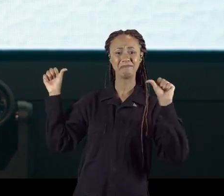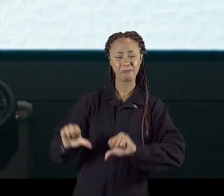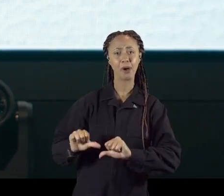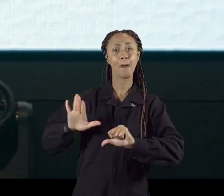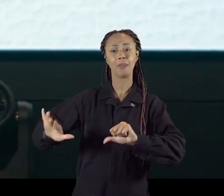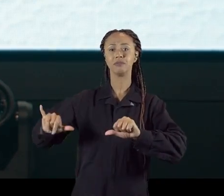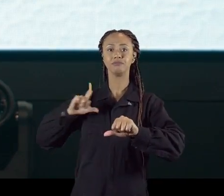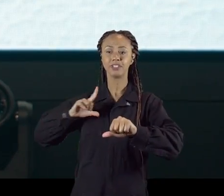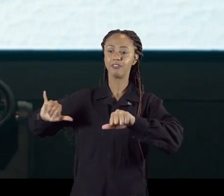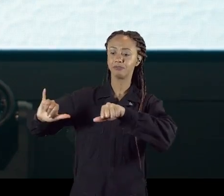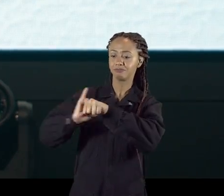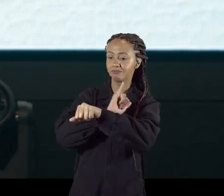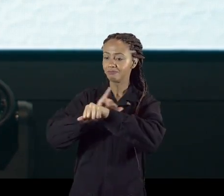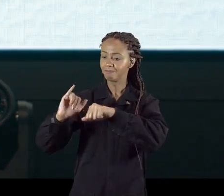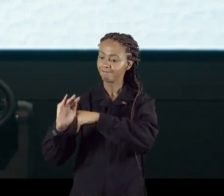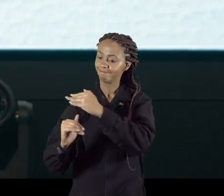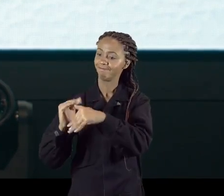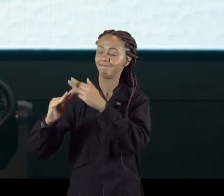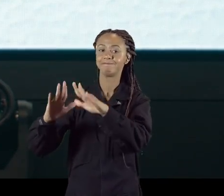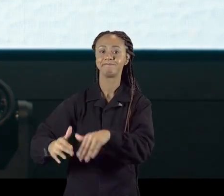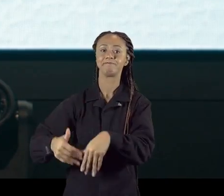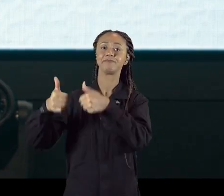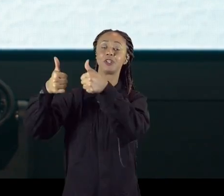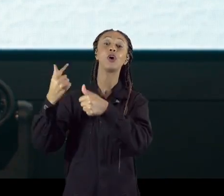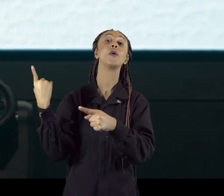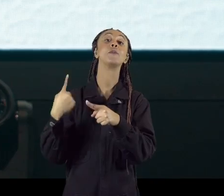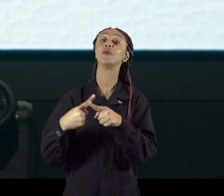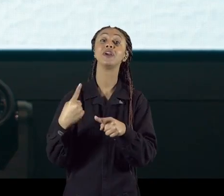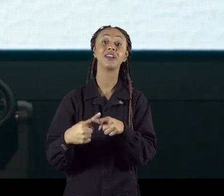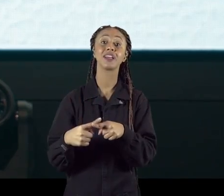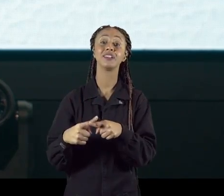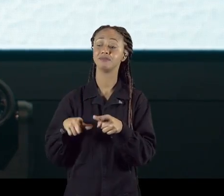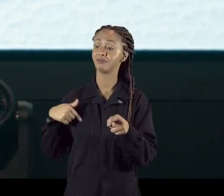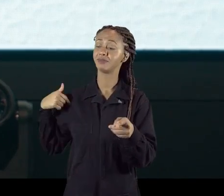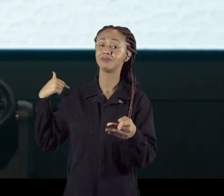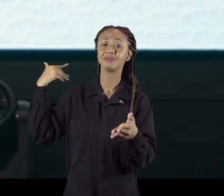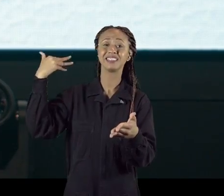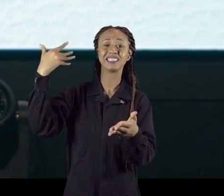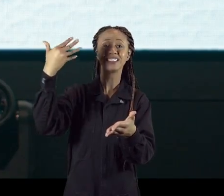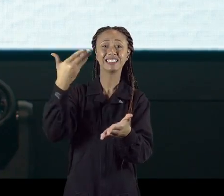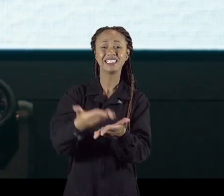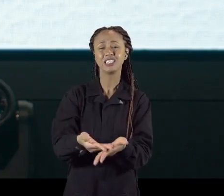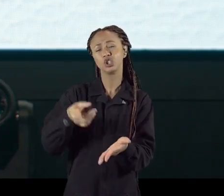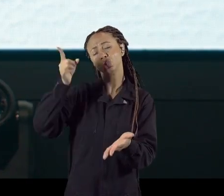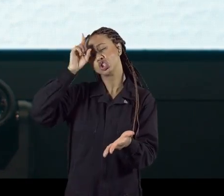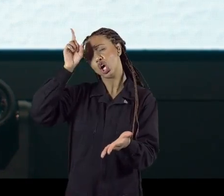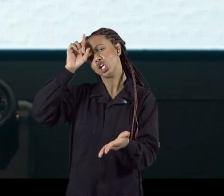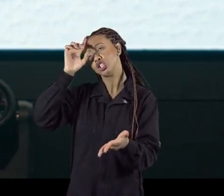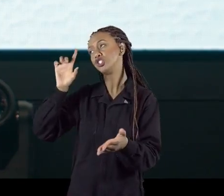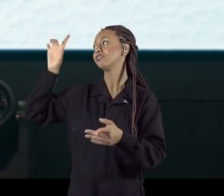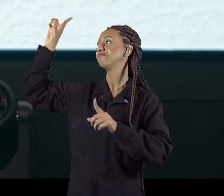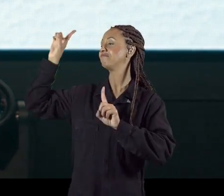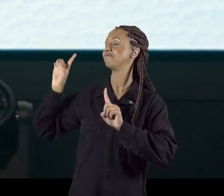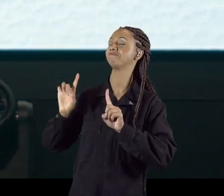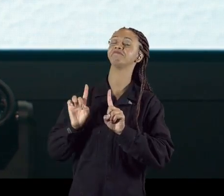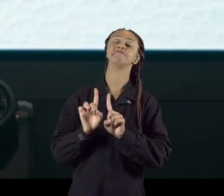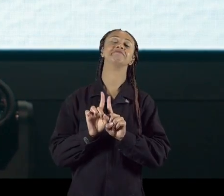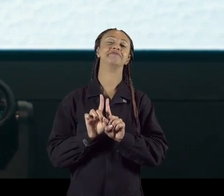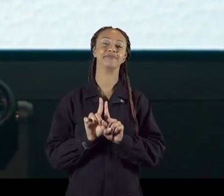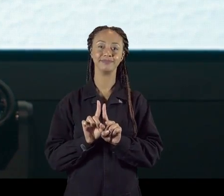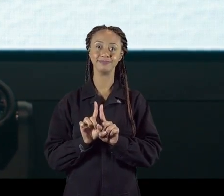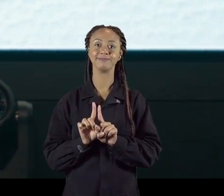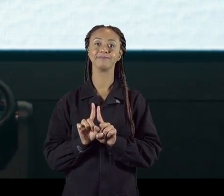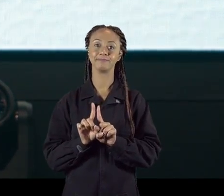Olá tudo porque o Senhor esteve conosco todos os dias então